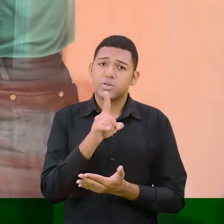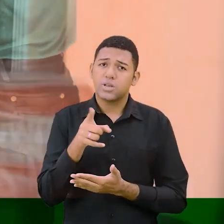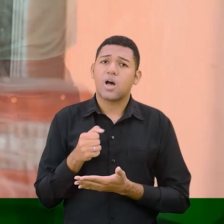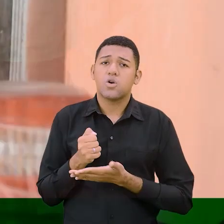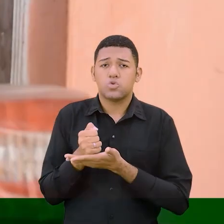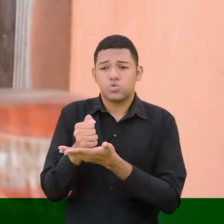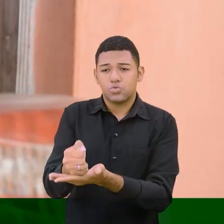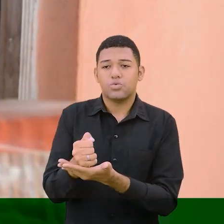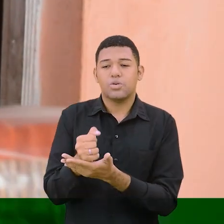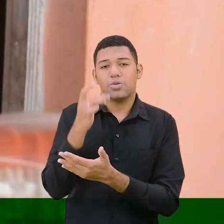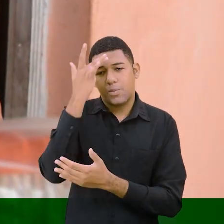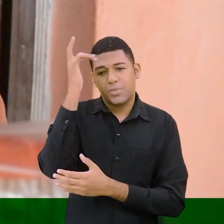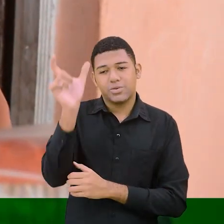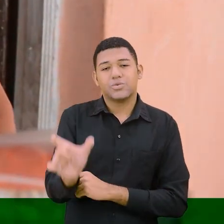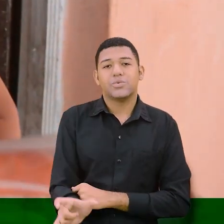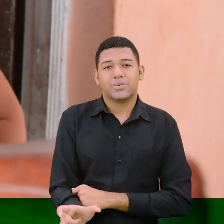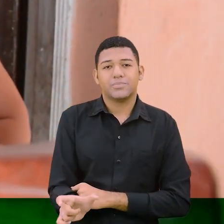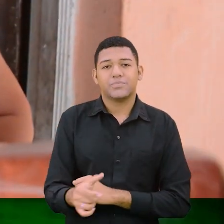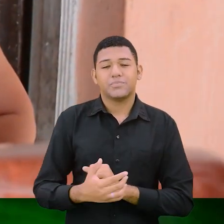investindo em alguém